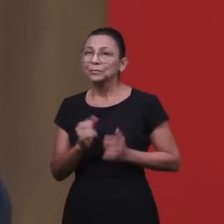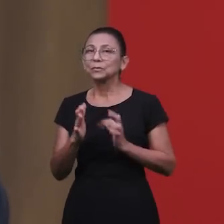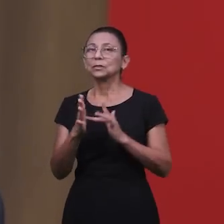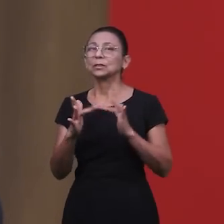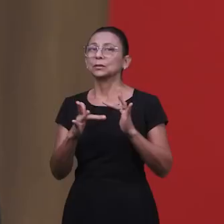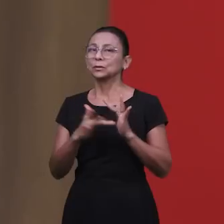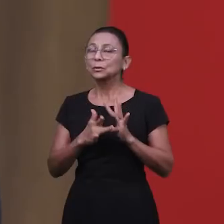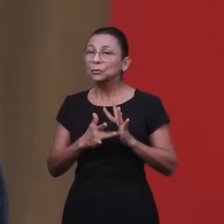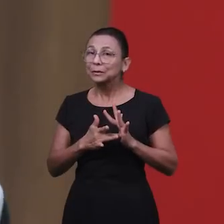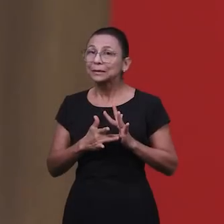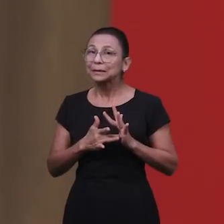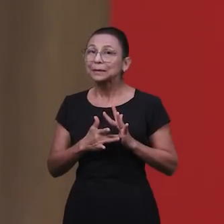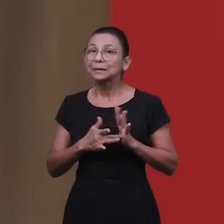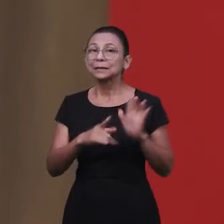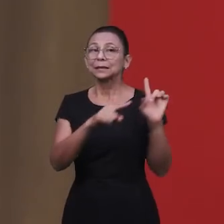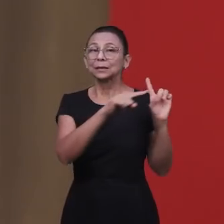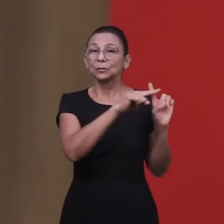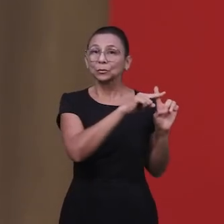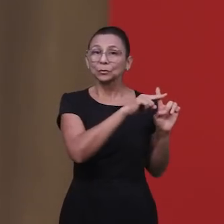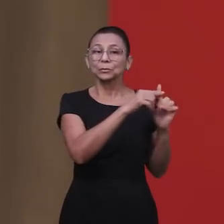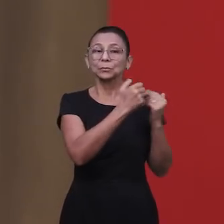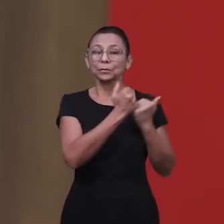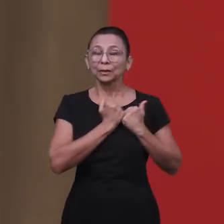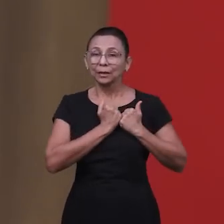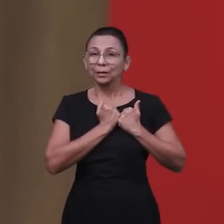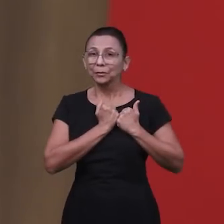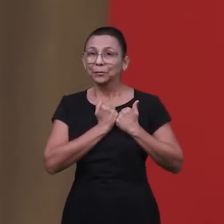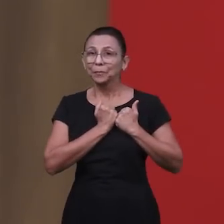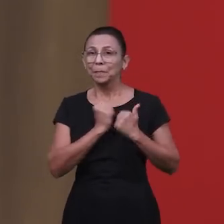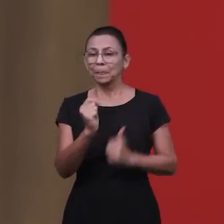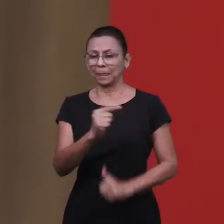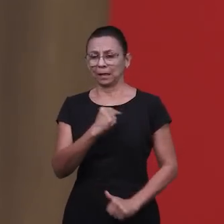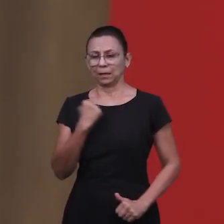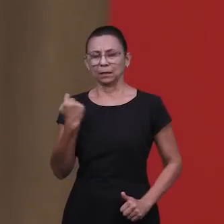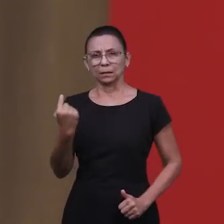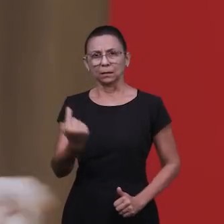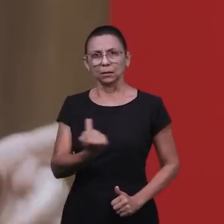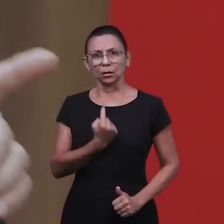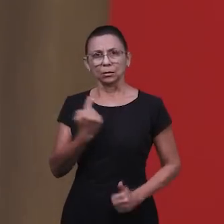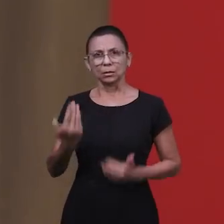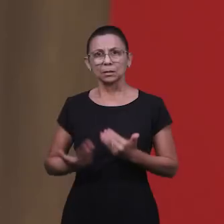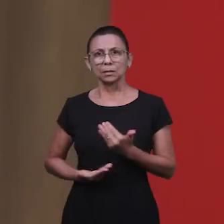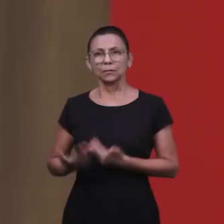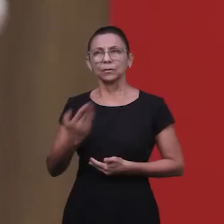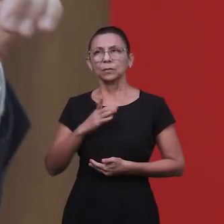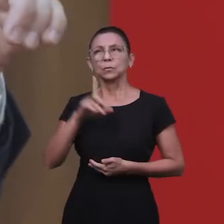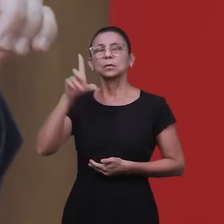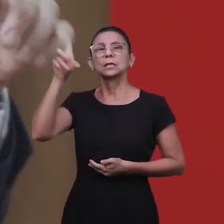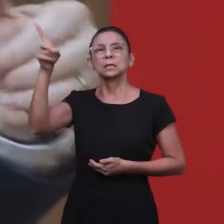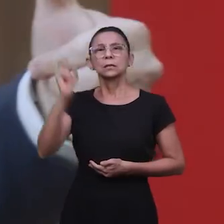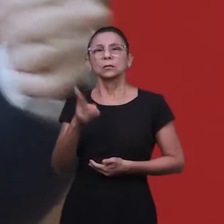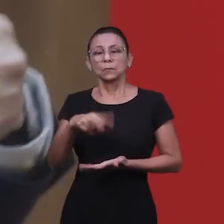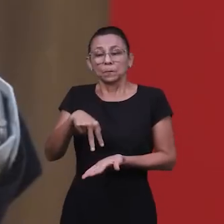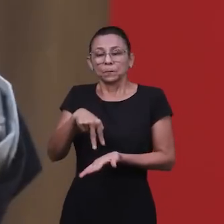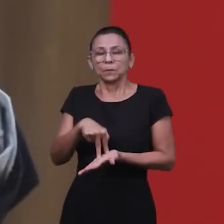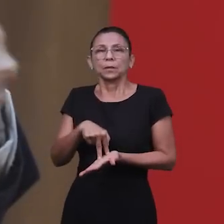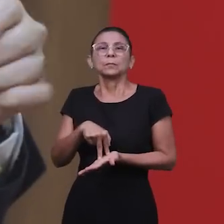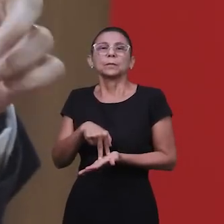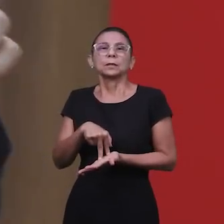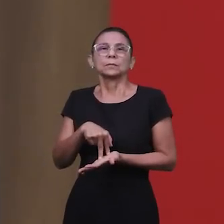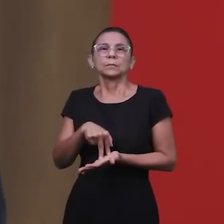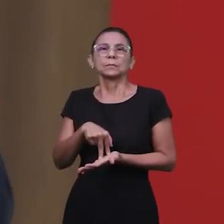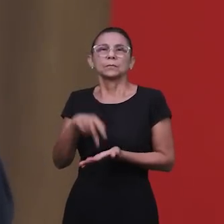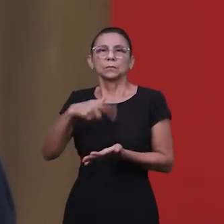nós, como homens, como crentes em Jesus, devemos perseverar na fé e não nos abater e não